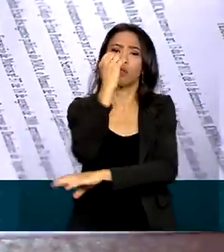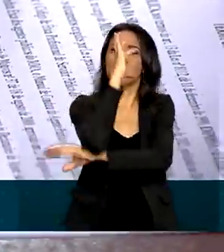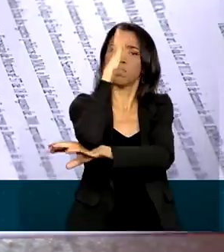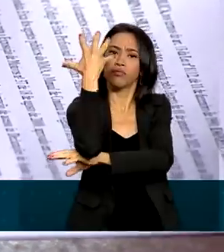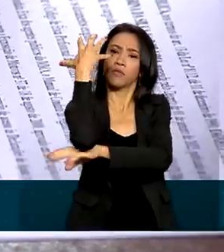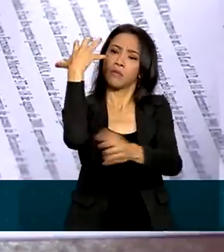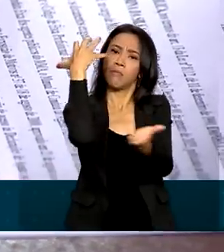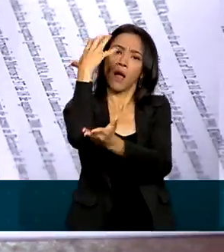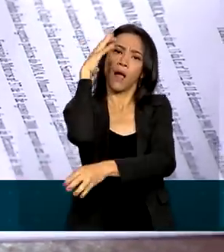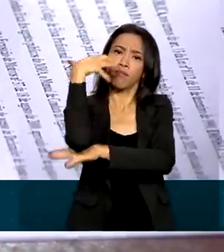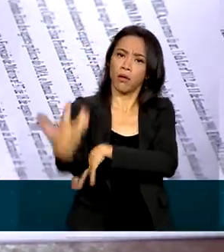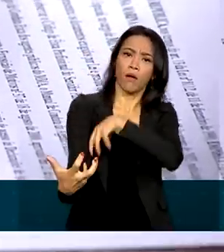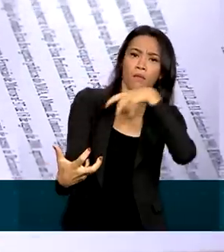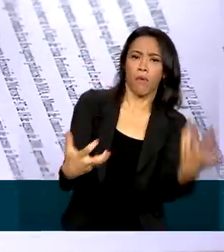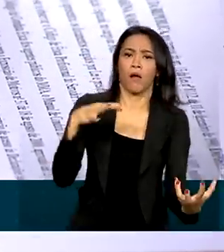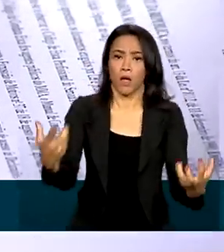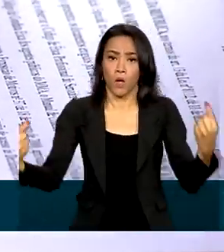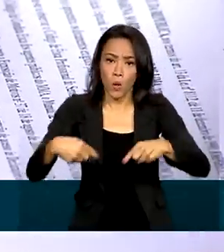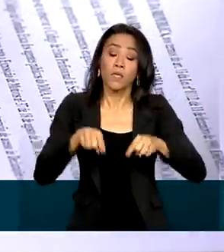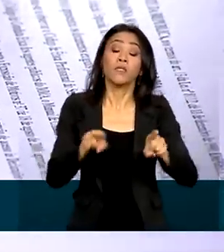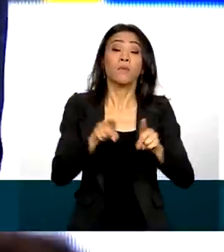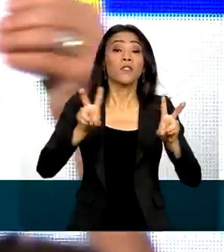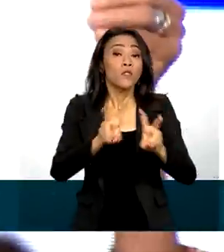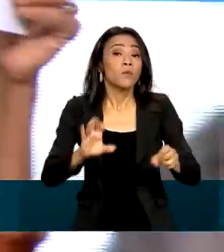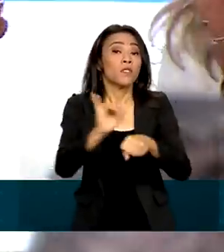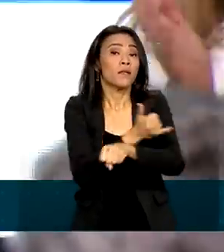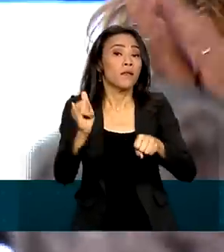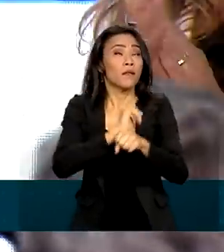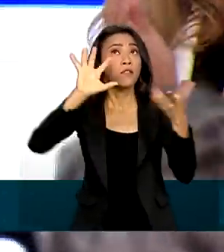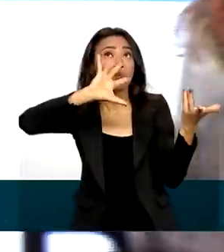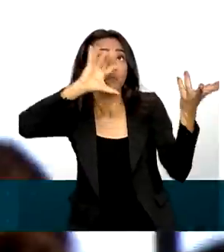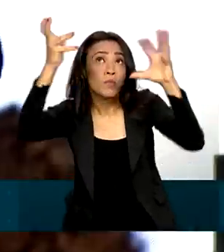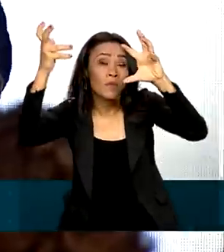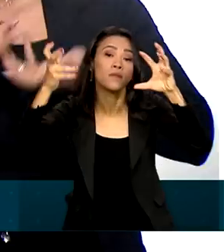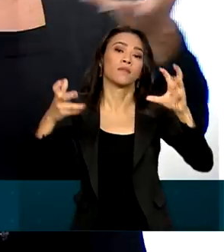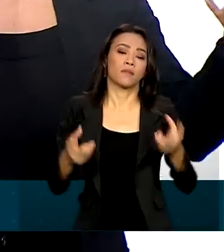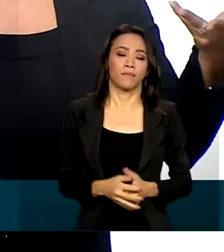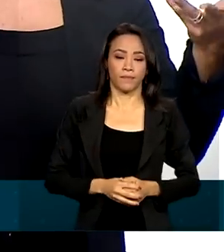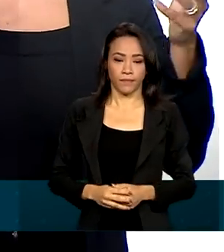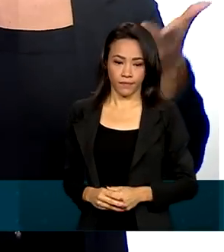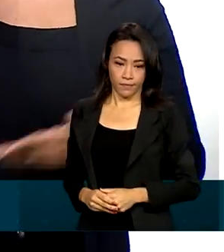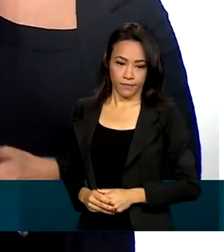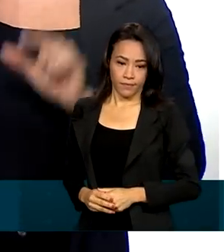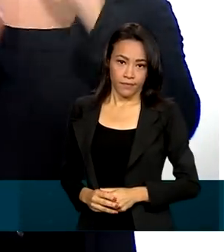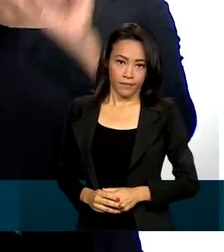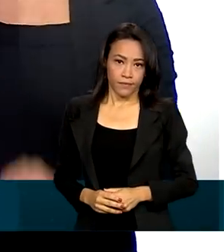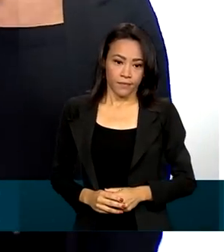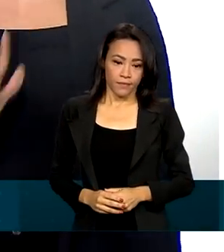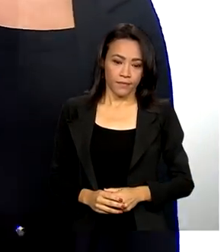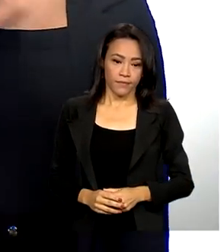a importância que ações contra as mudanças climáticas vão ganhar na nova gestão o Brasil